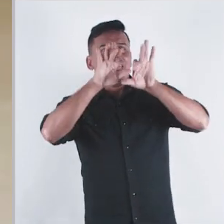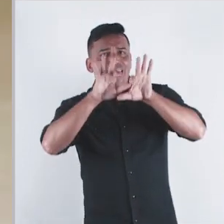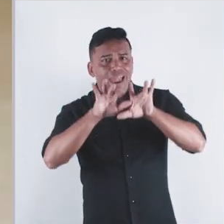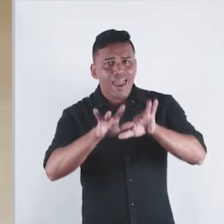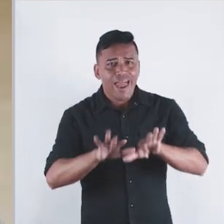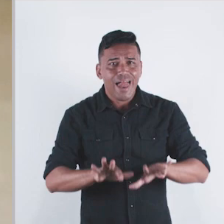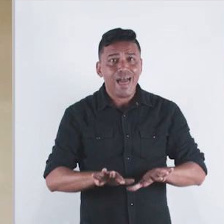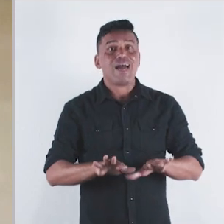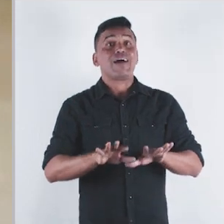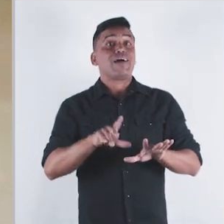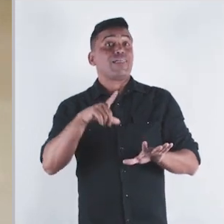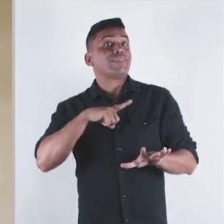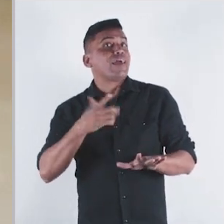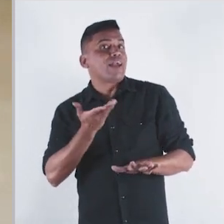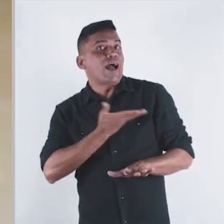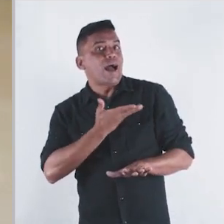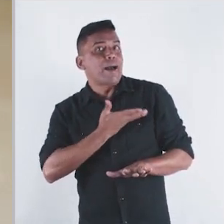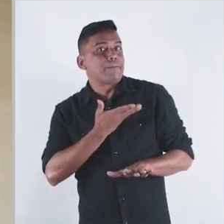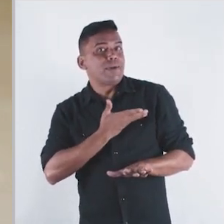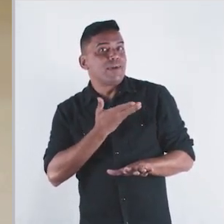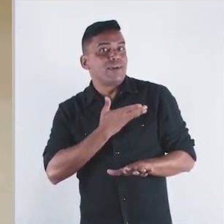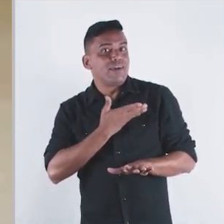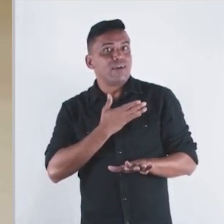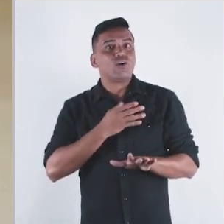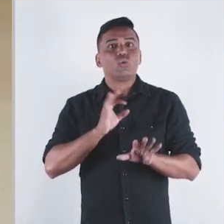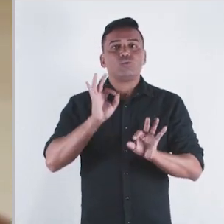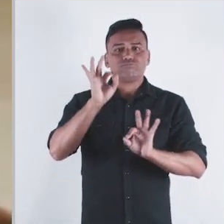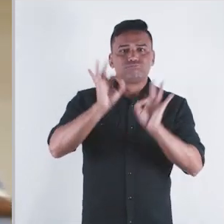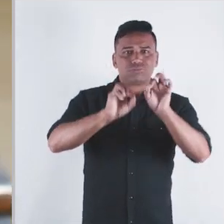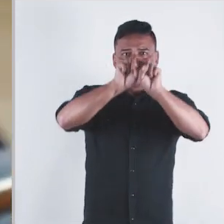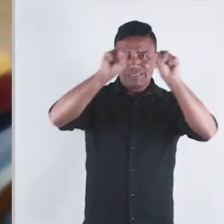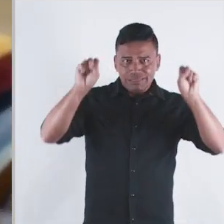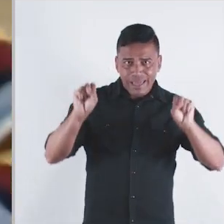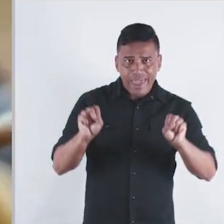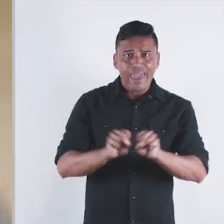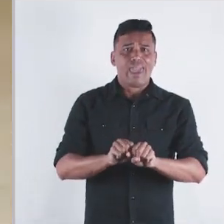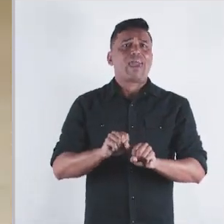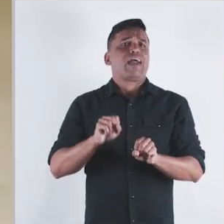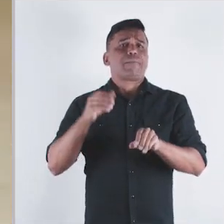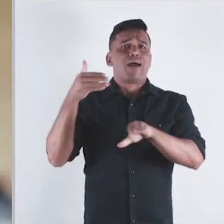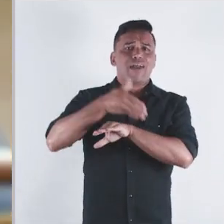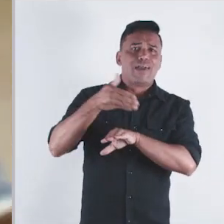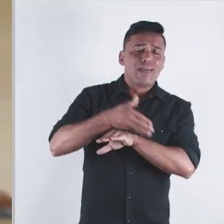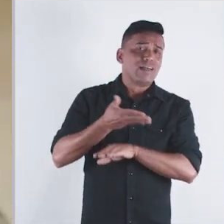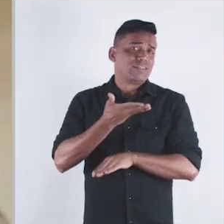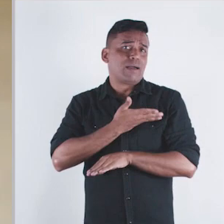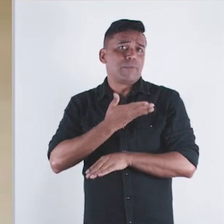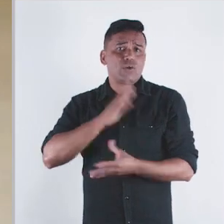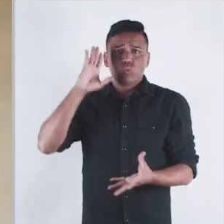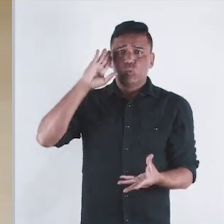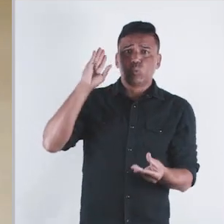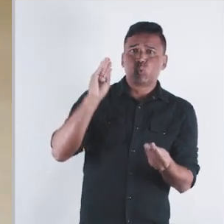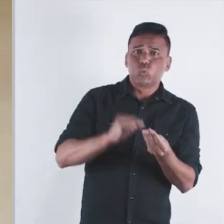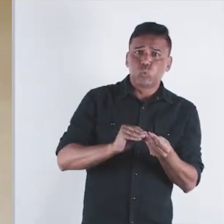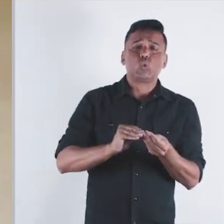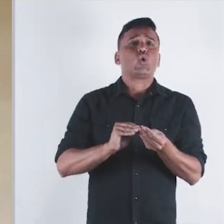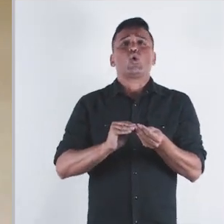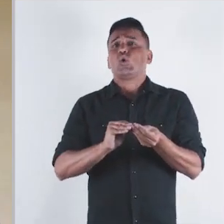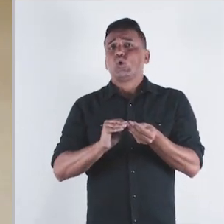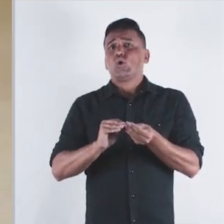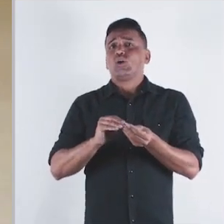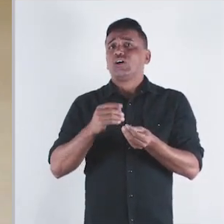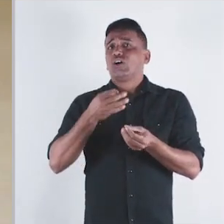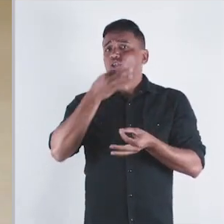às vezes tem um amigo que programa e o amigo ajuda, o aluno que ajuda a sintetizar o som, o